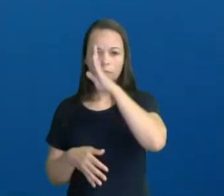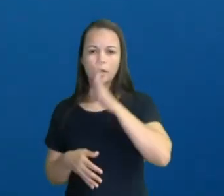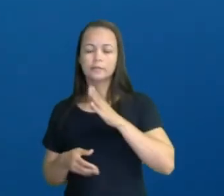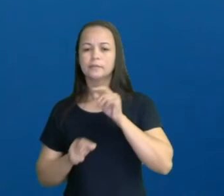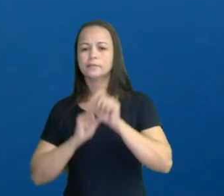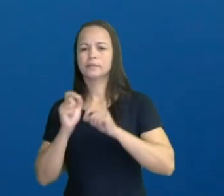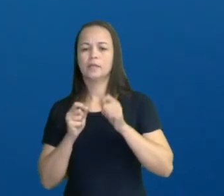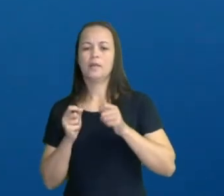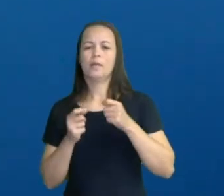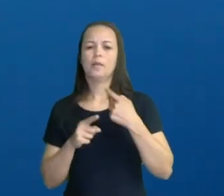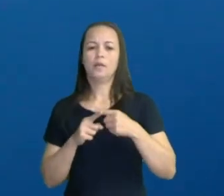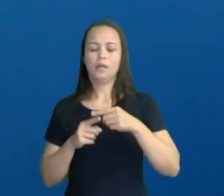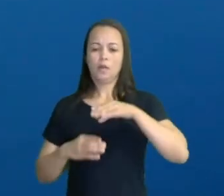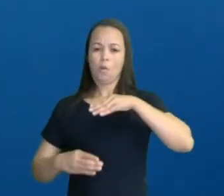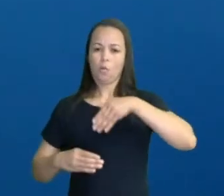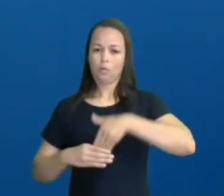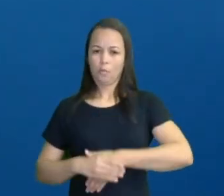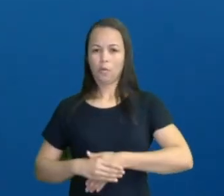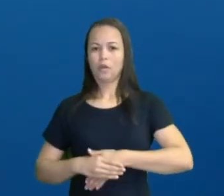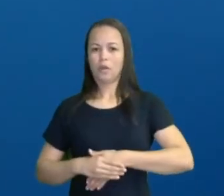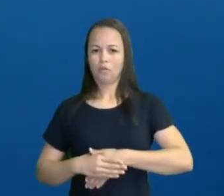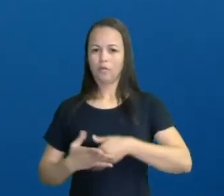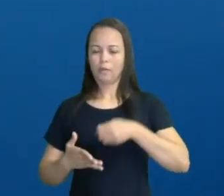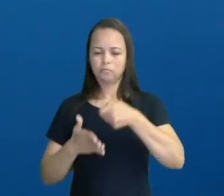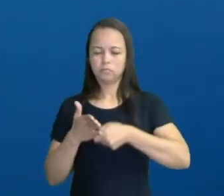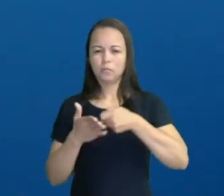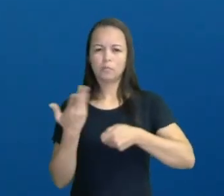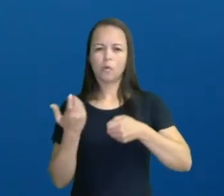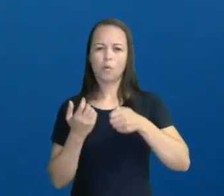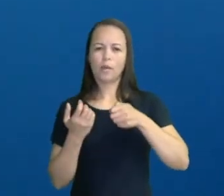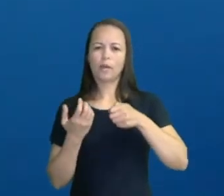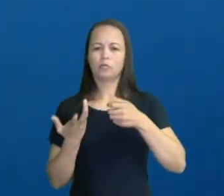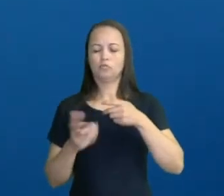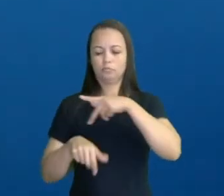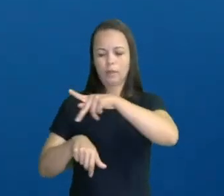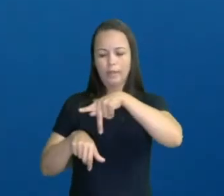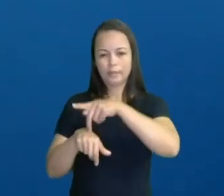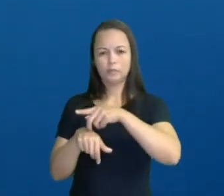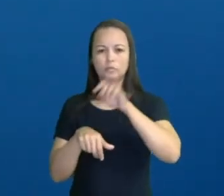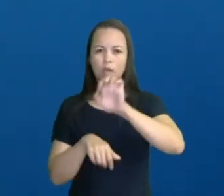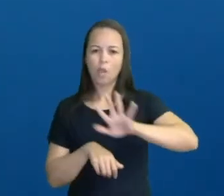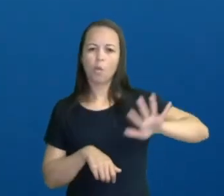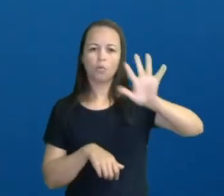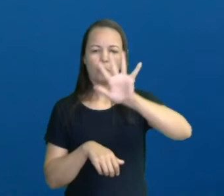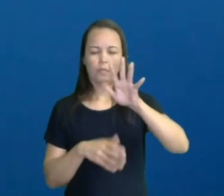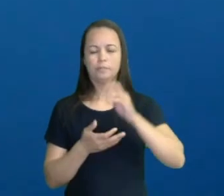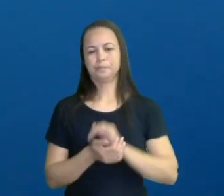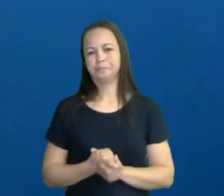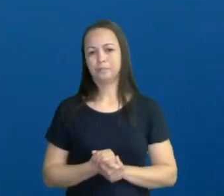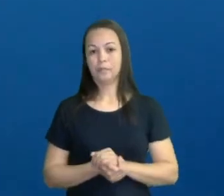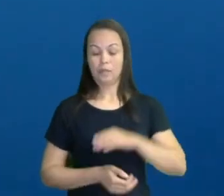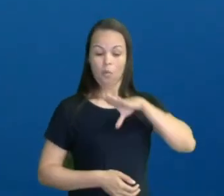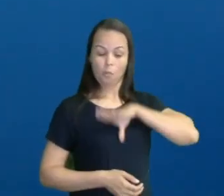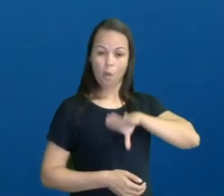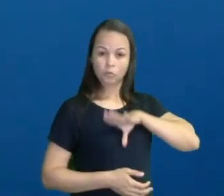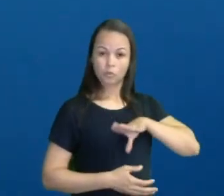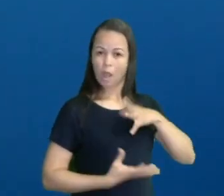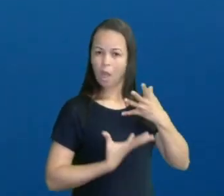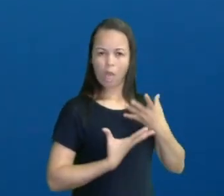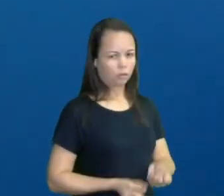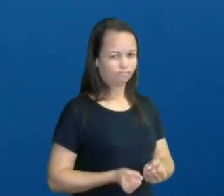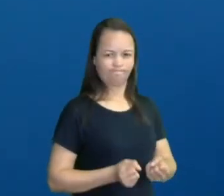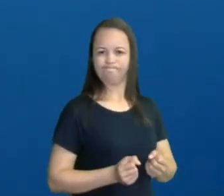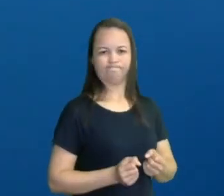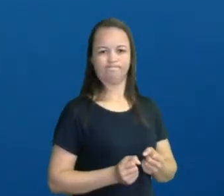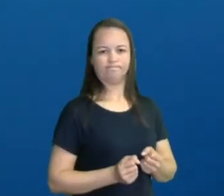porque Napoleão vai impor para os países europeus esse bloqueio. Portugal não aceita